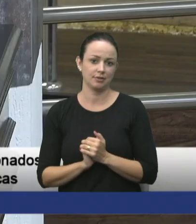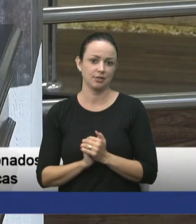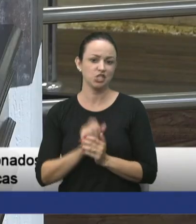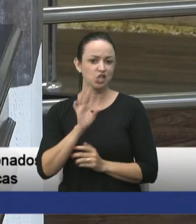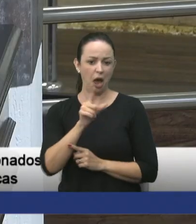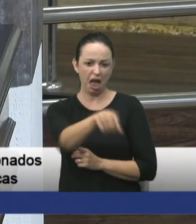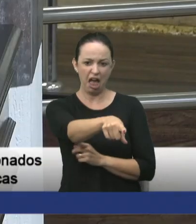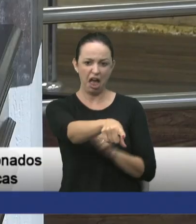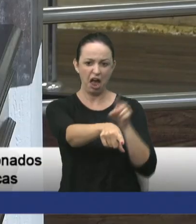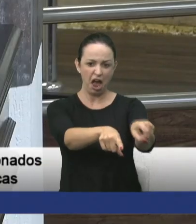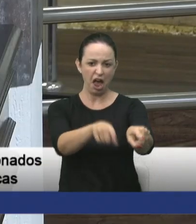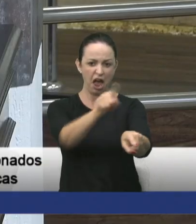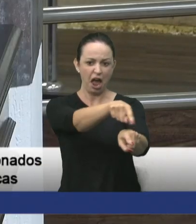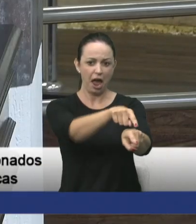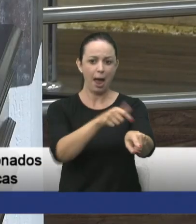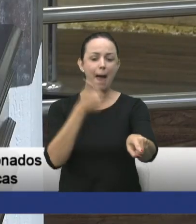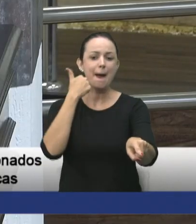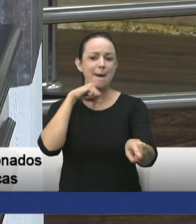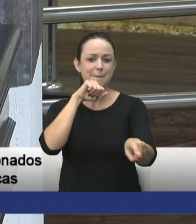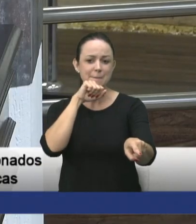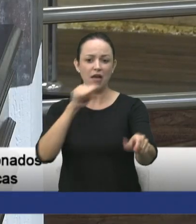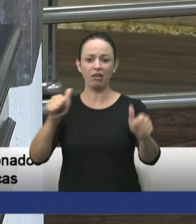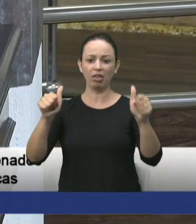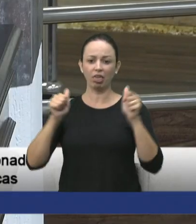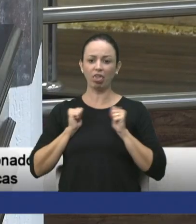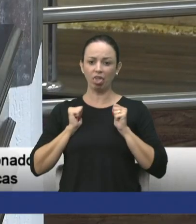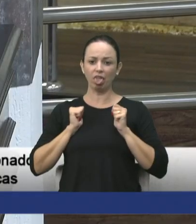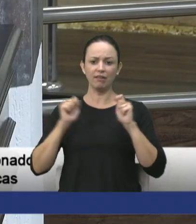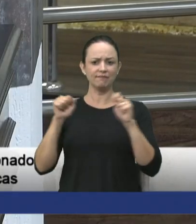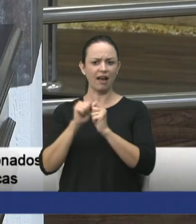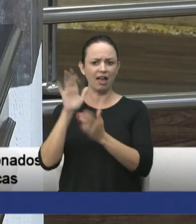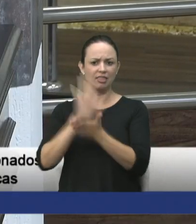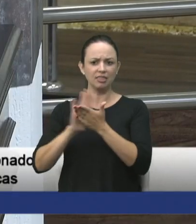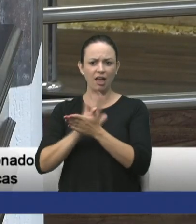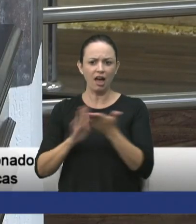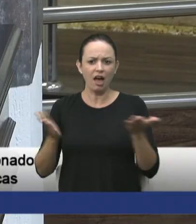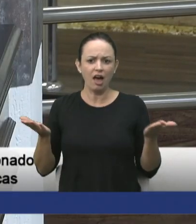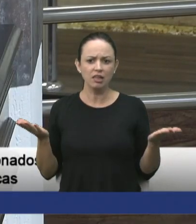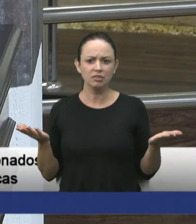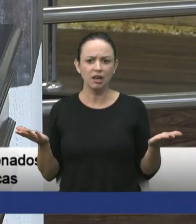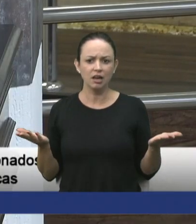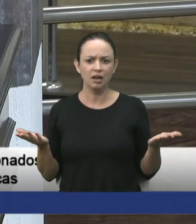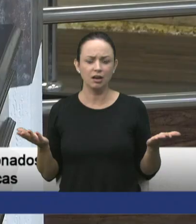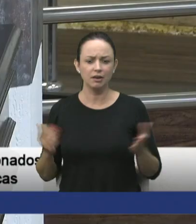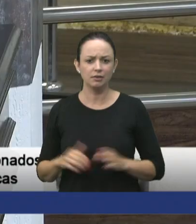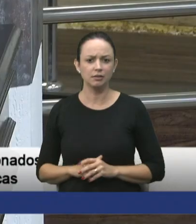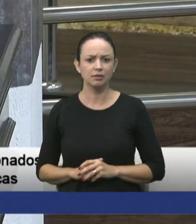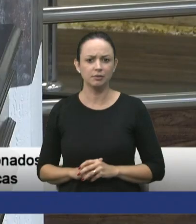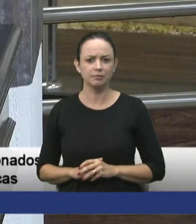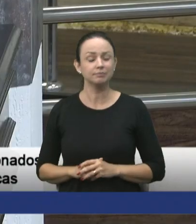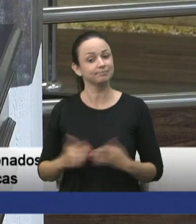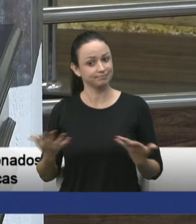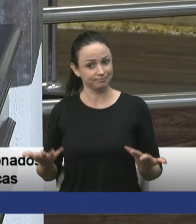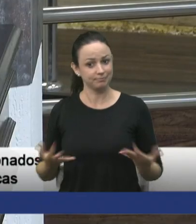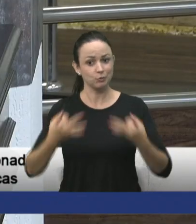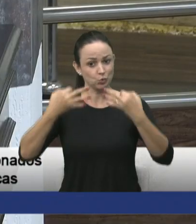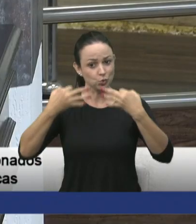dedo quando a mãe não faz nada? Então, vamos ser